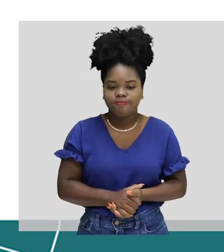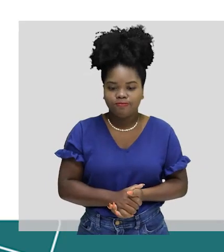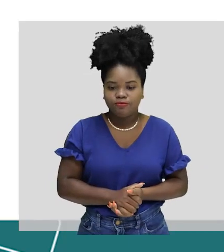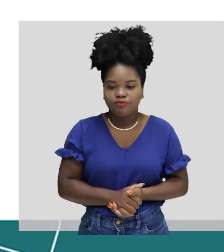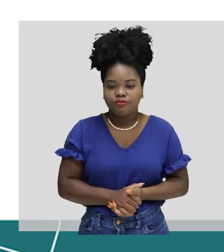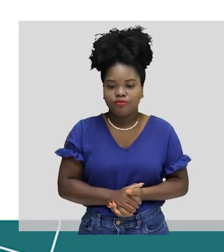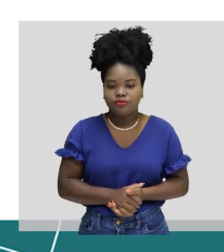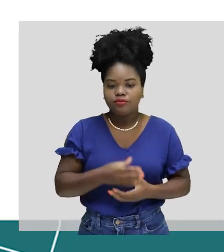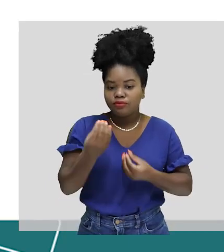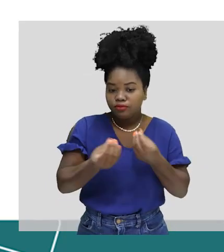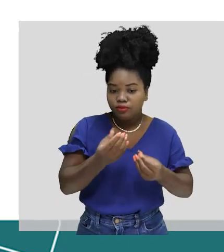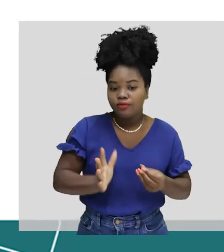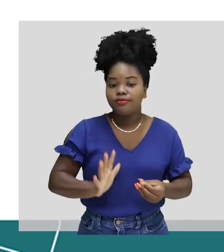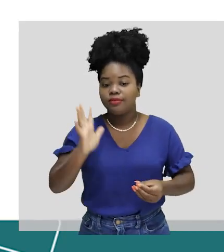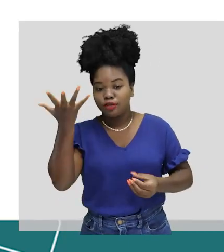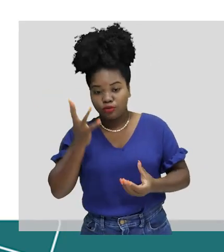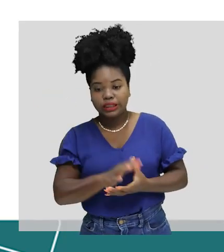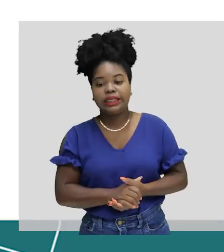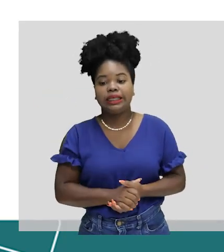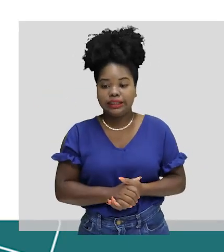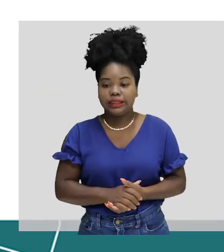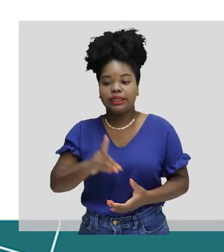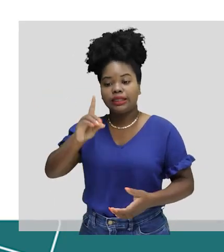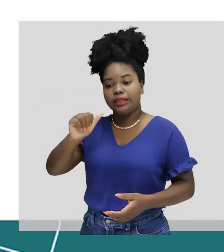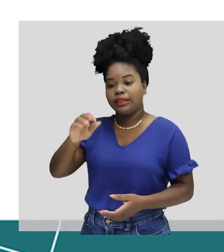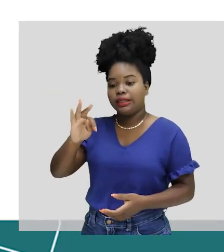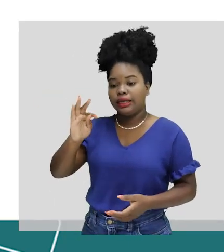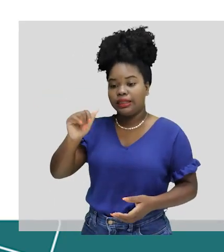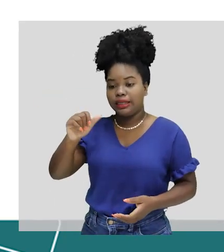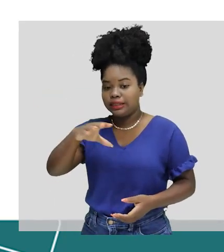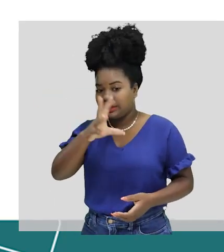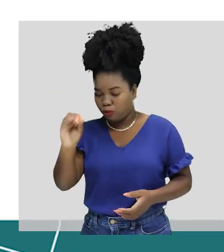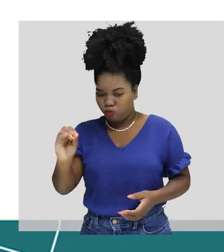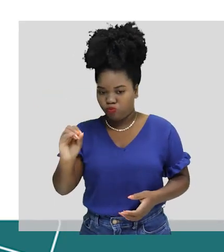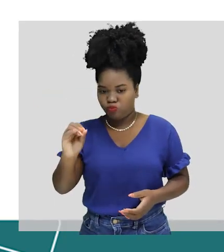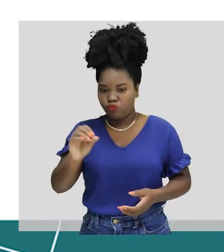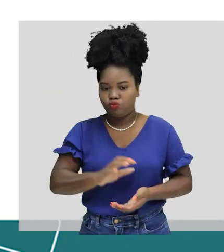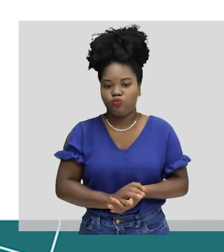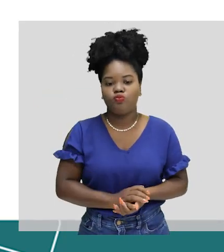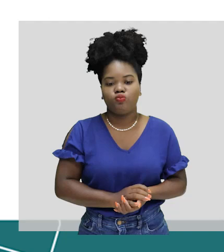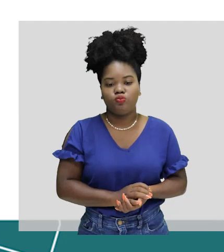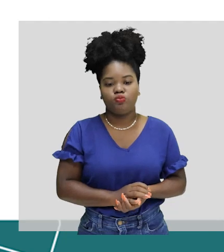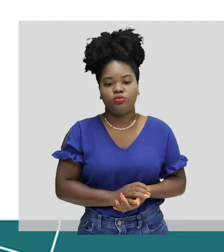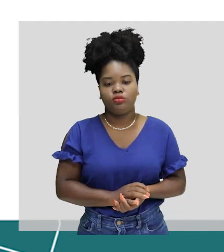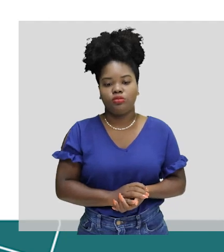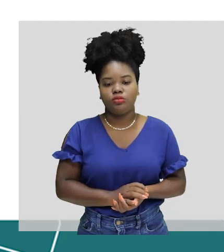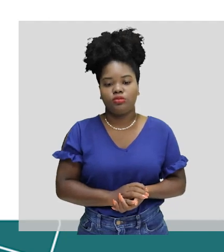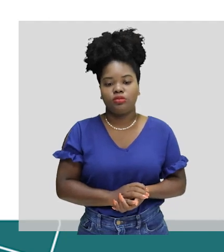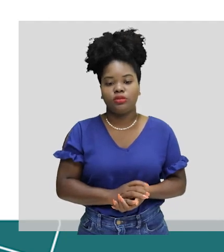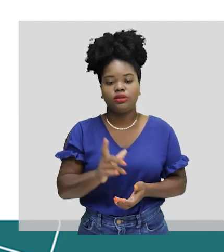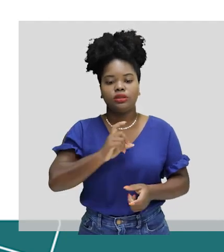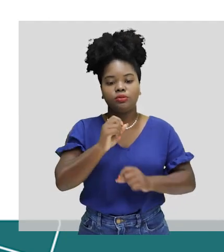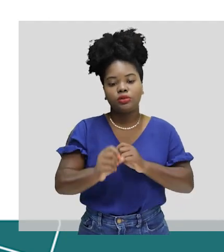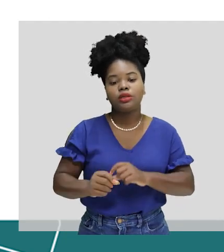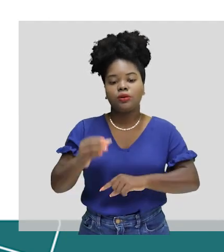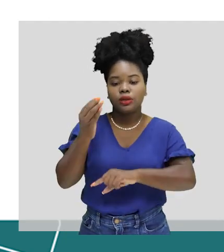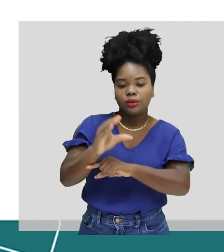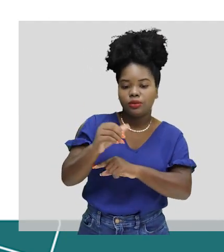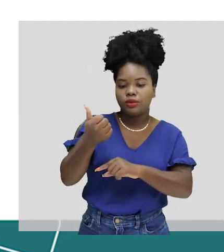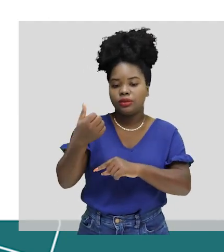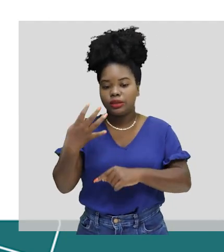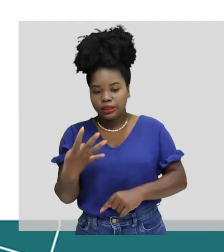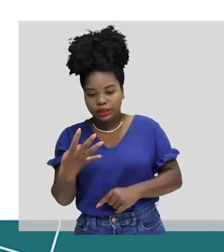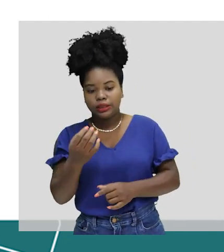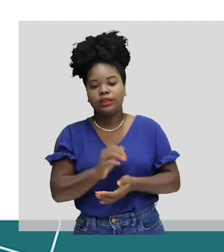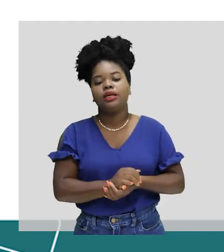dos fenômenos radioativos, a datação, certo? Vamos falar aqui, por exemplo, do carbono 14, que